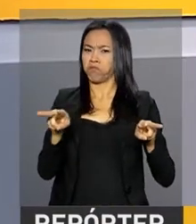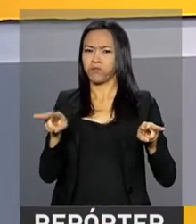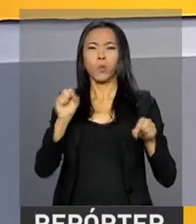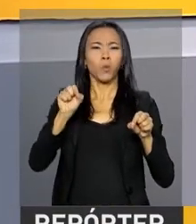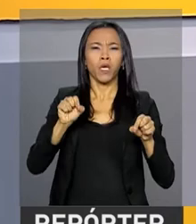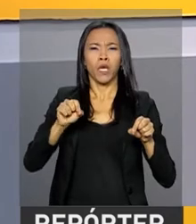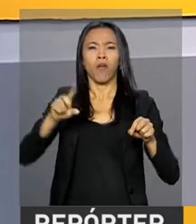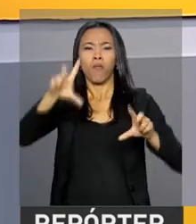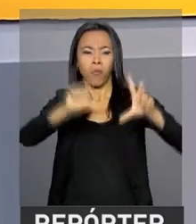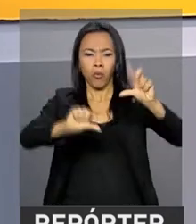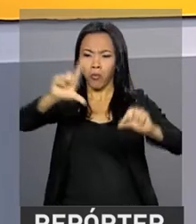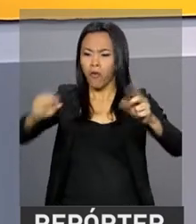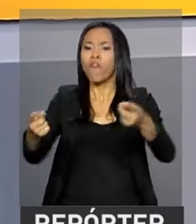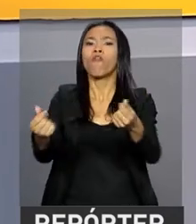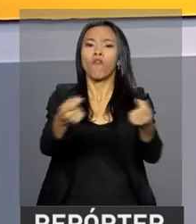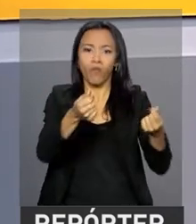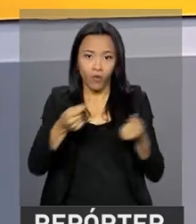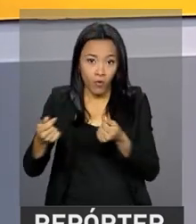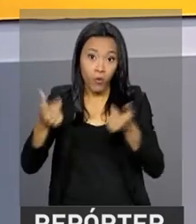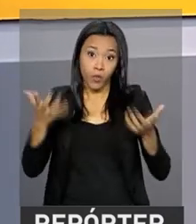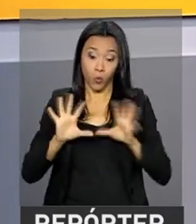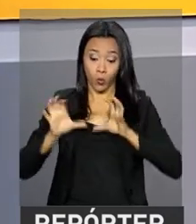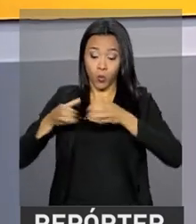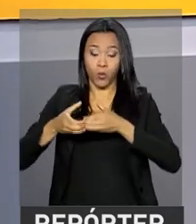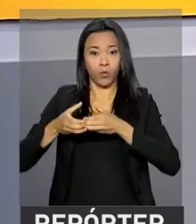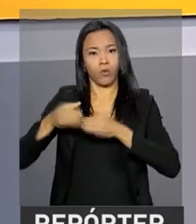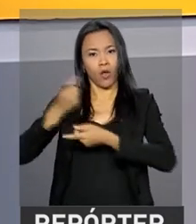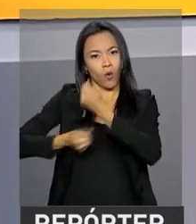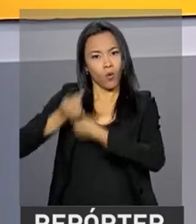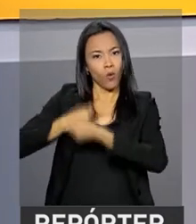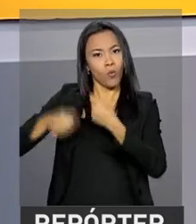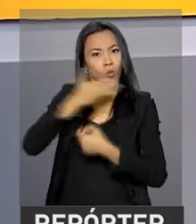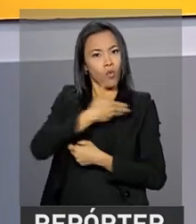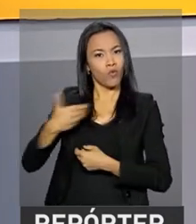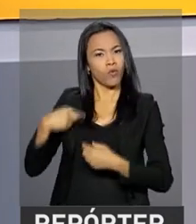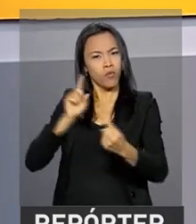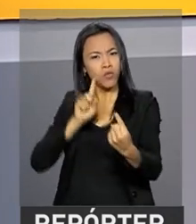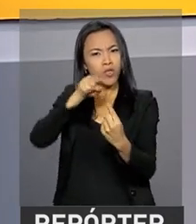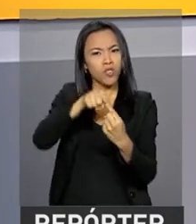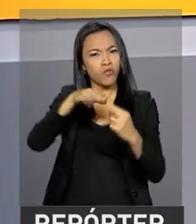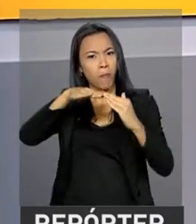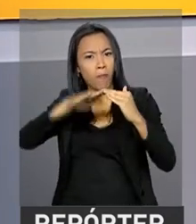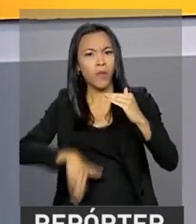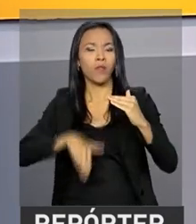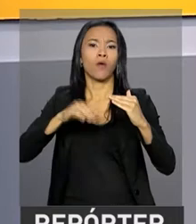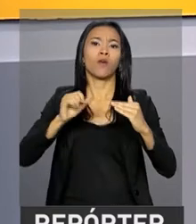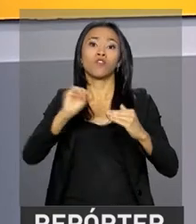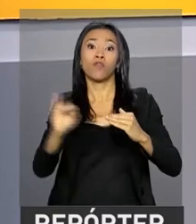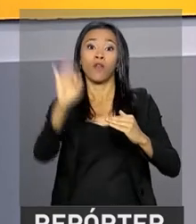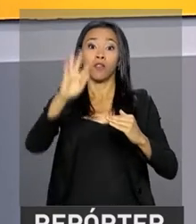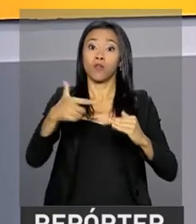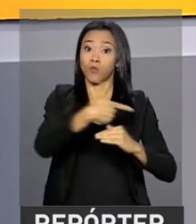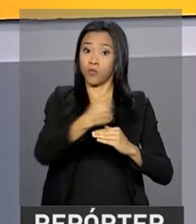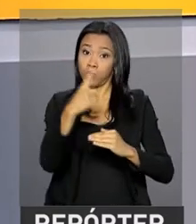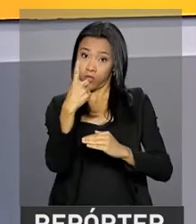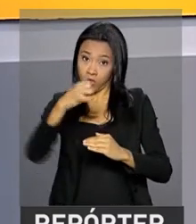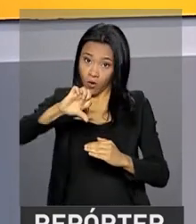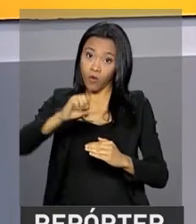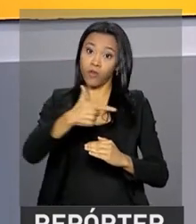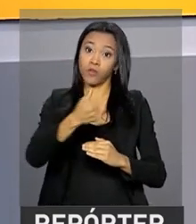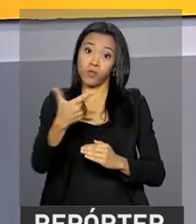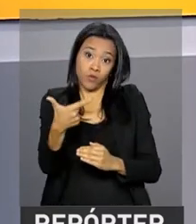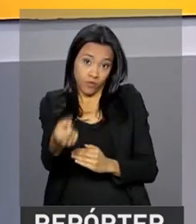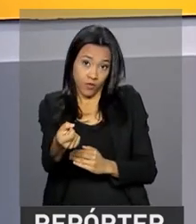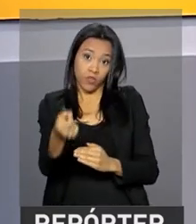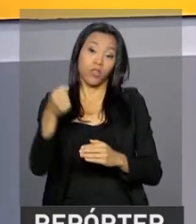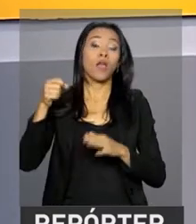de pretos a equipe econômica do governo decidiu anunciar uma meta menor de inflação para 2019 e 2020 a